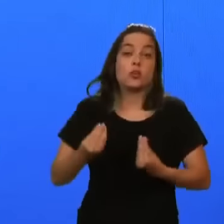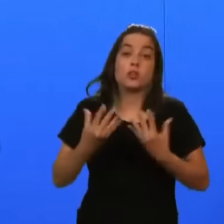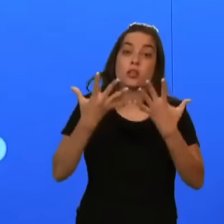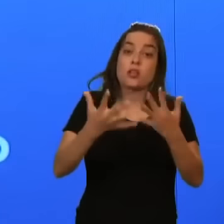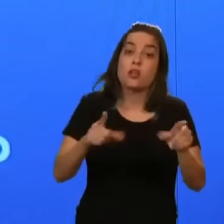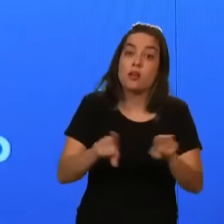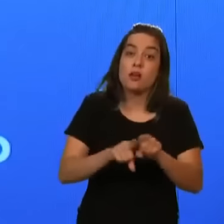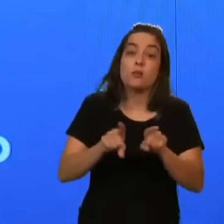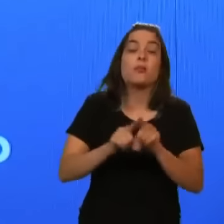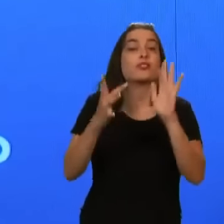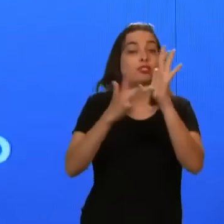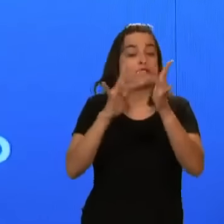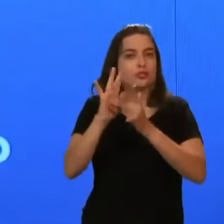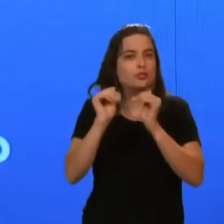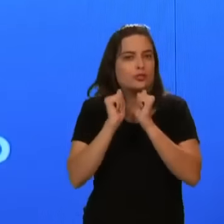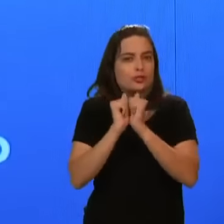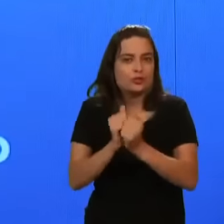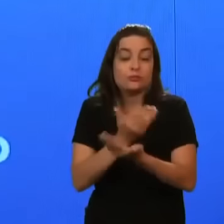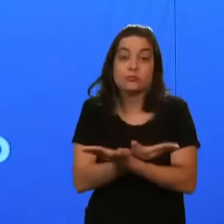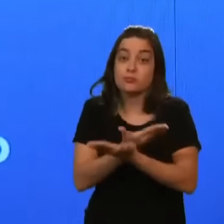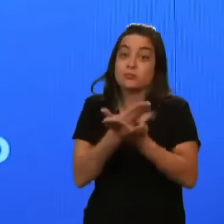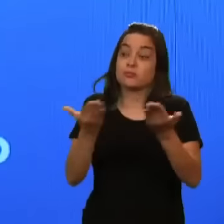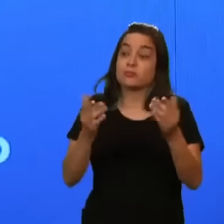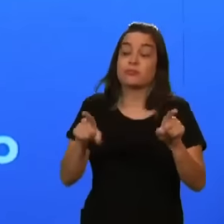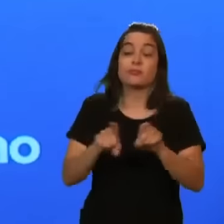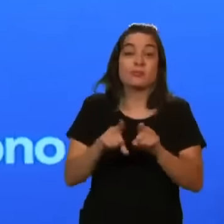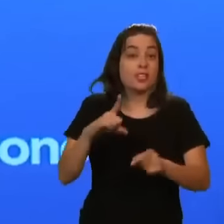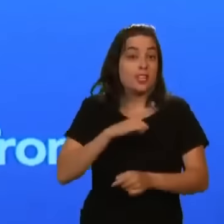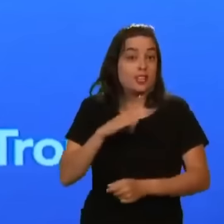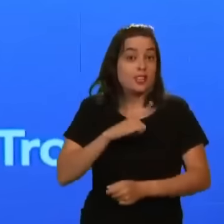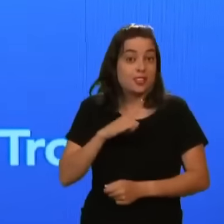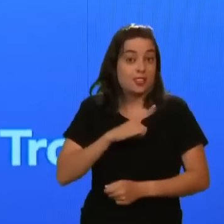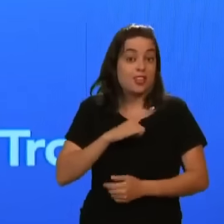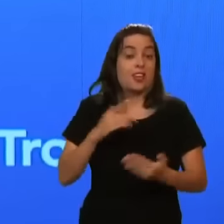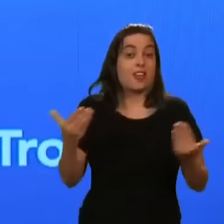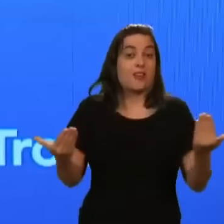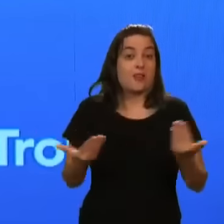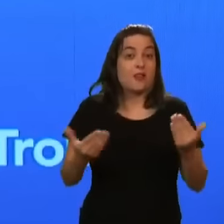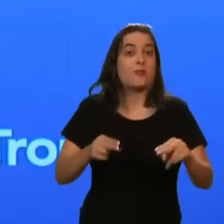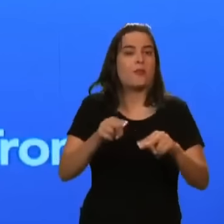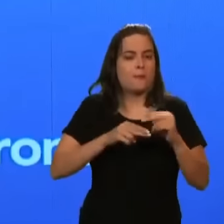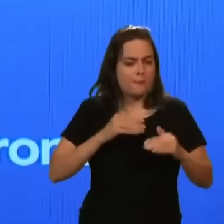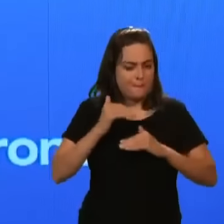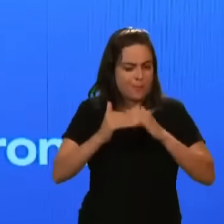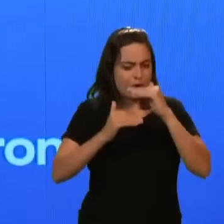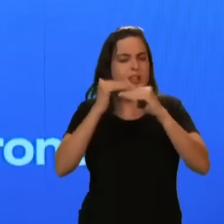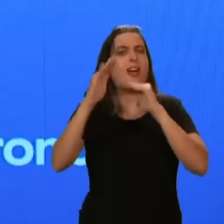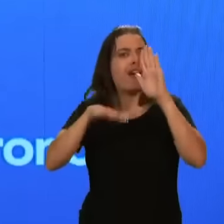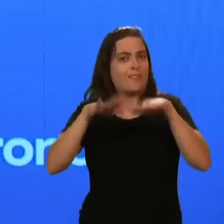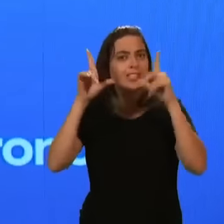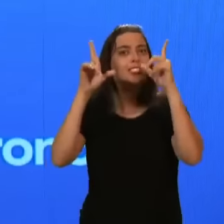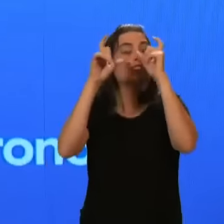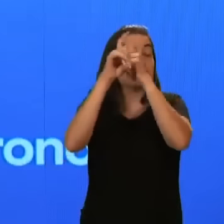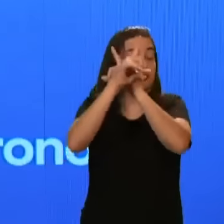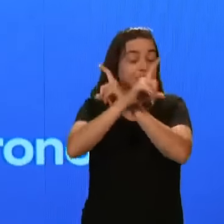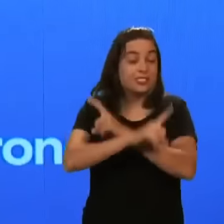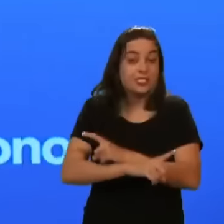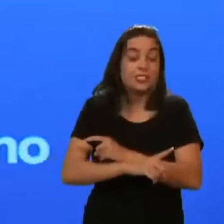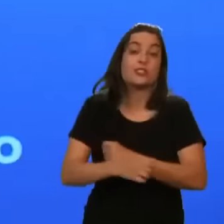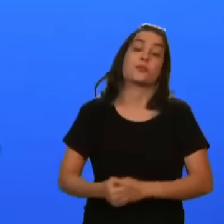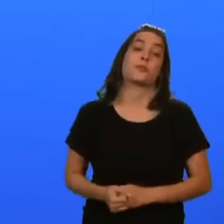própria presença de Jesus que está sendo trazida para fora por meio desses processos difíceis. Você não